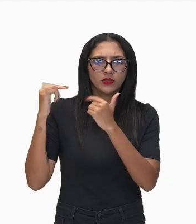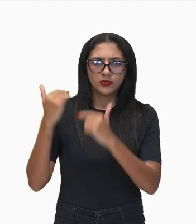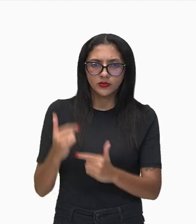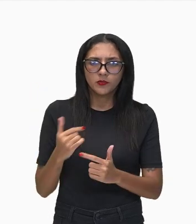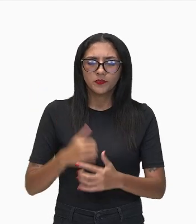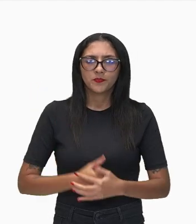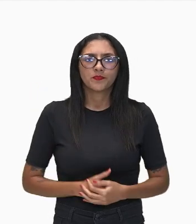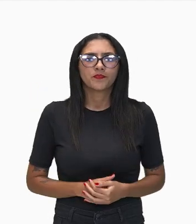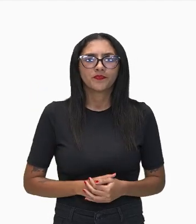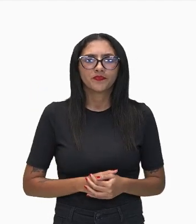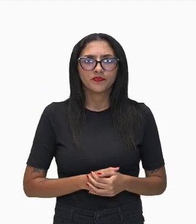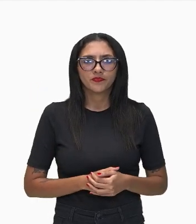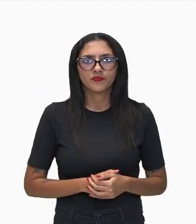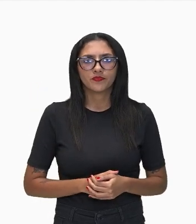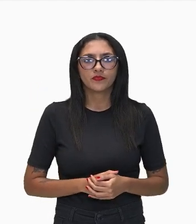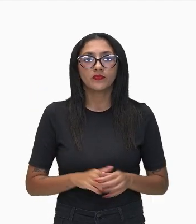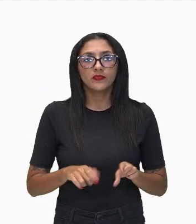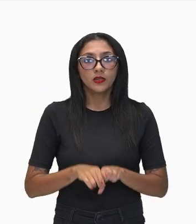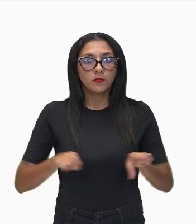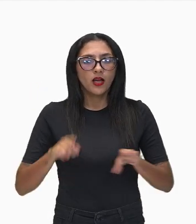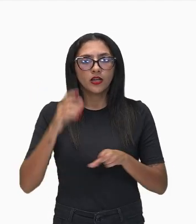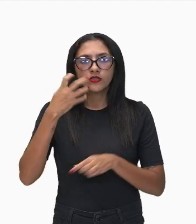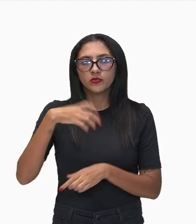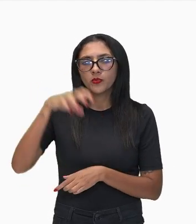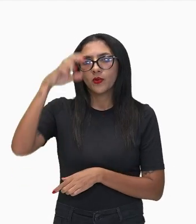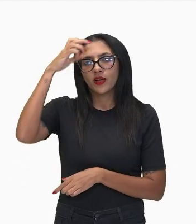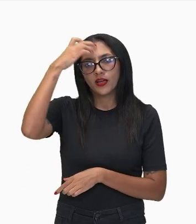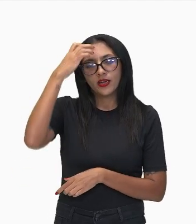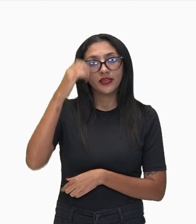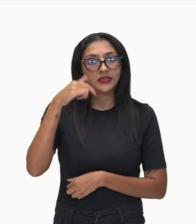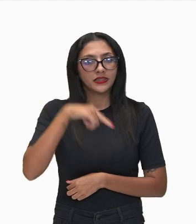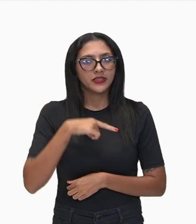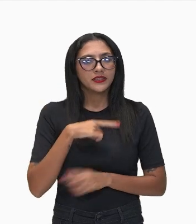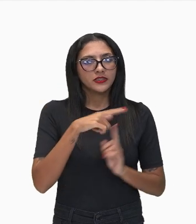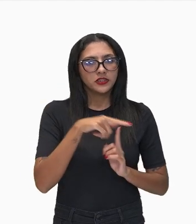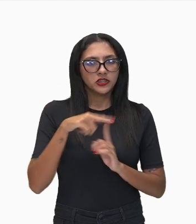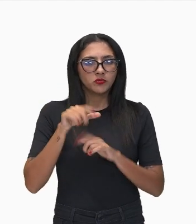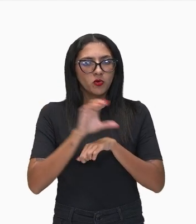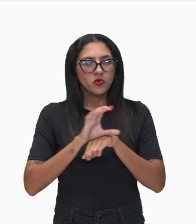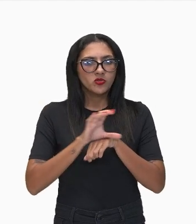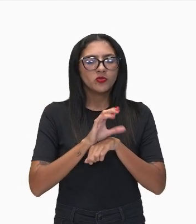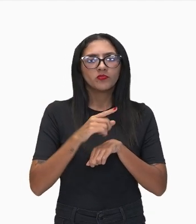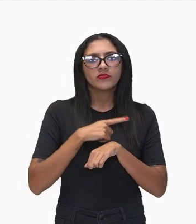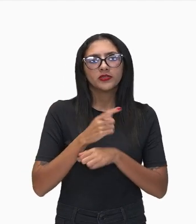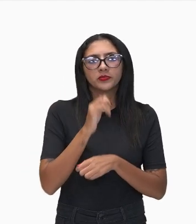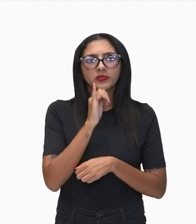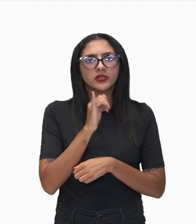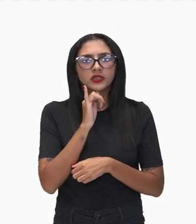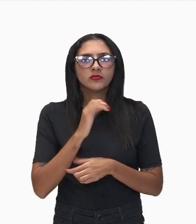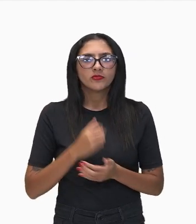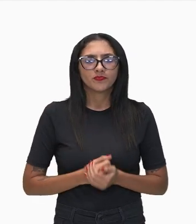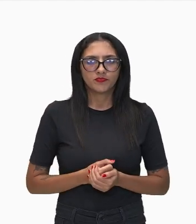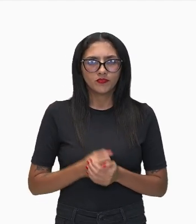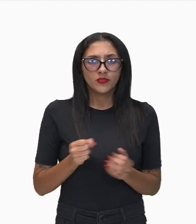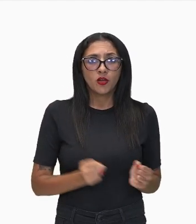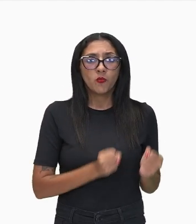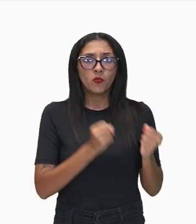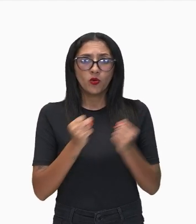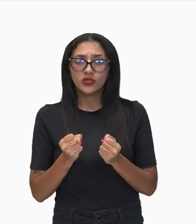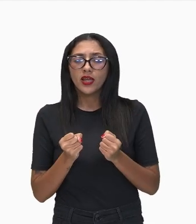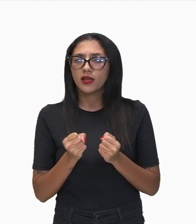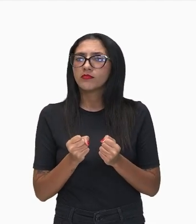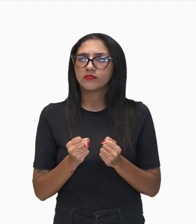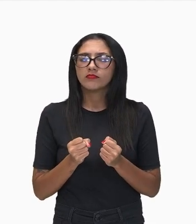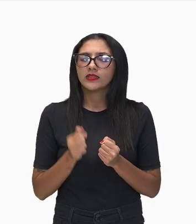evoluindo. Porém, o rei, numa monarquia constitucional, eles têm os seus poderes, eles são limitados por uma